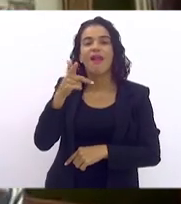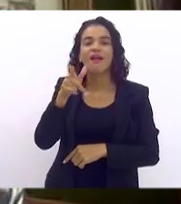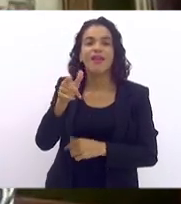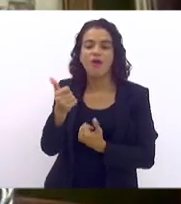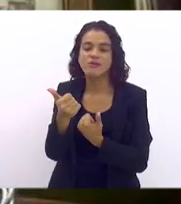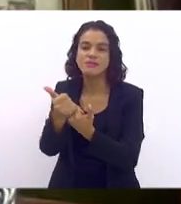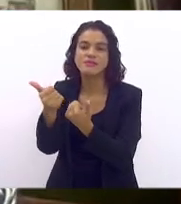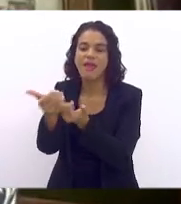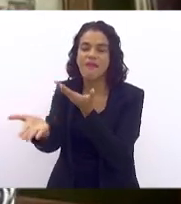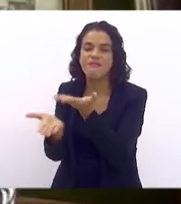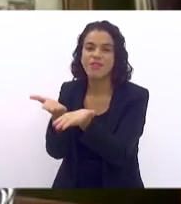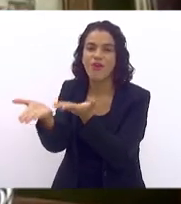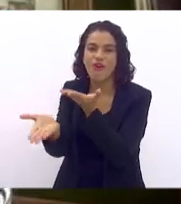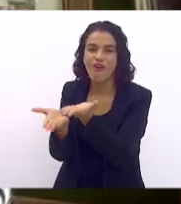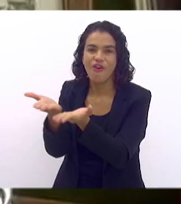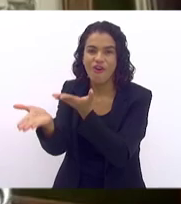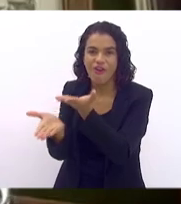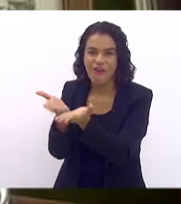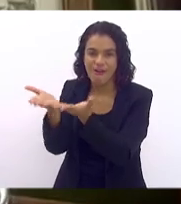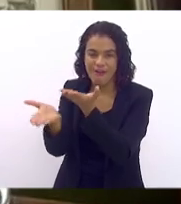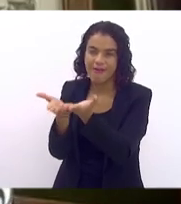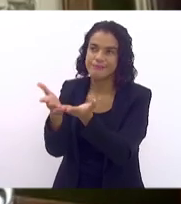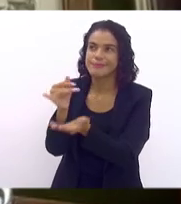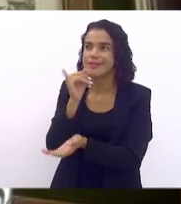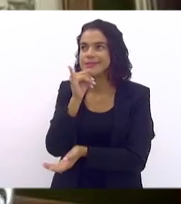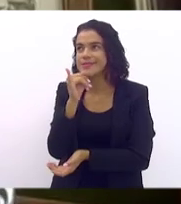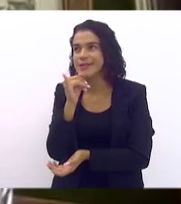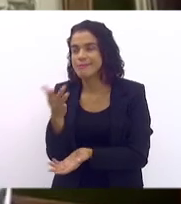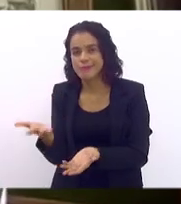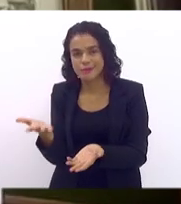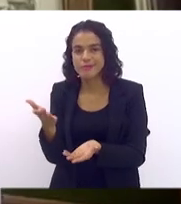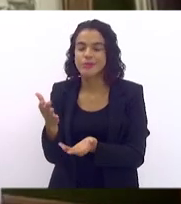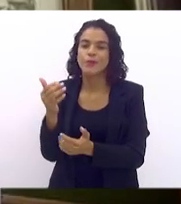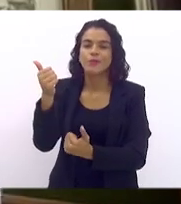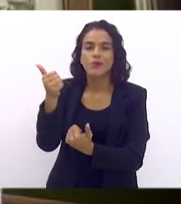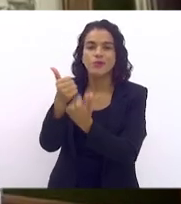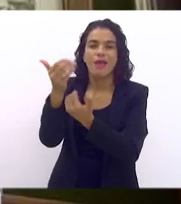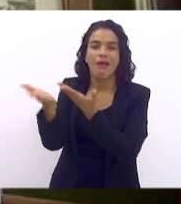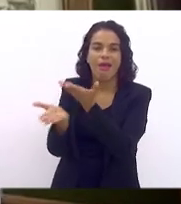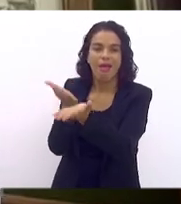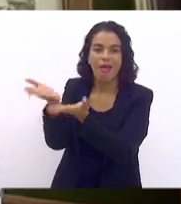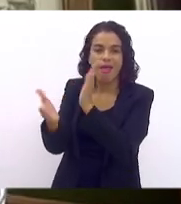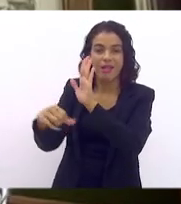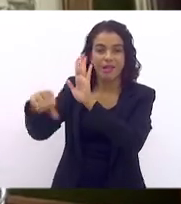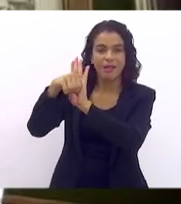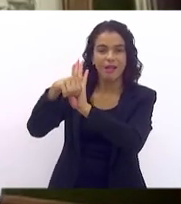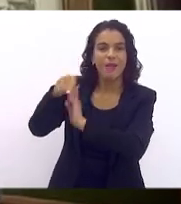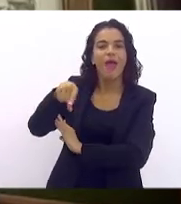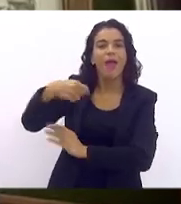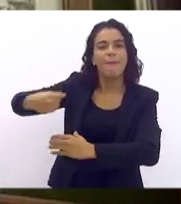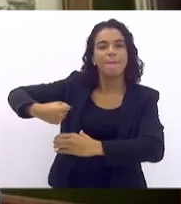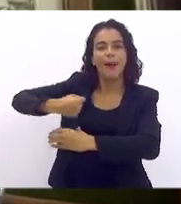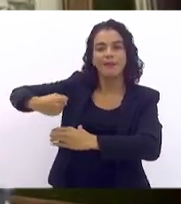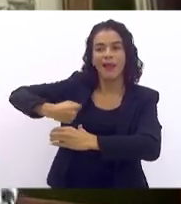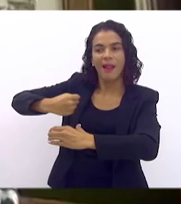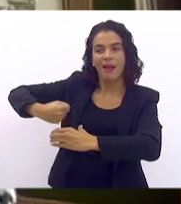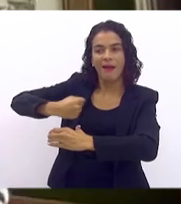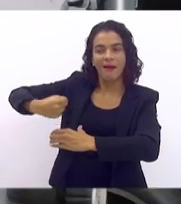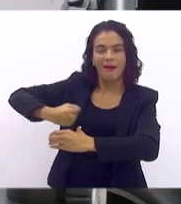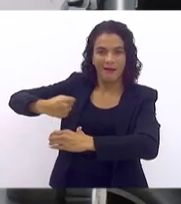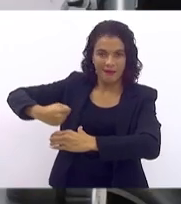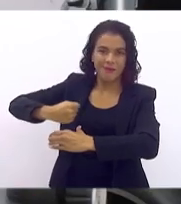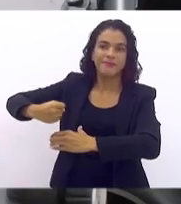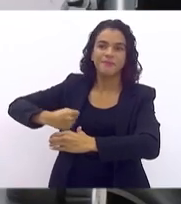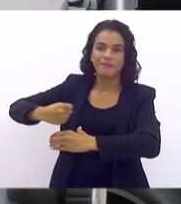Esses servidores, no caso, né, dos servidores de crimes, eles chamam de panelas. Então, eles são paneleiros,